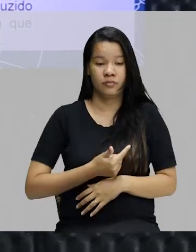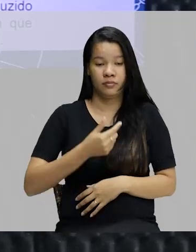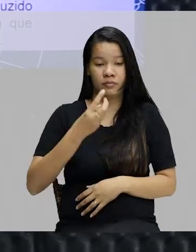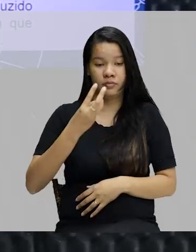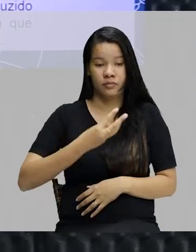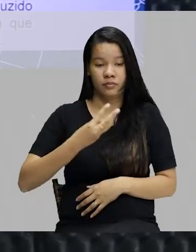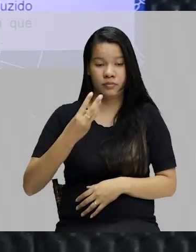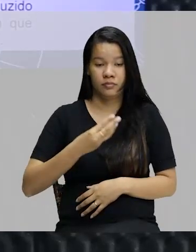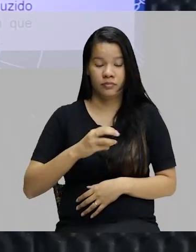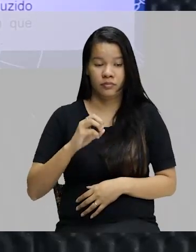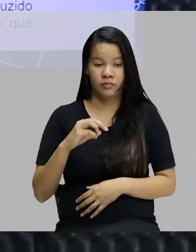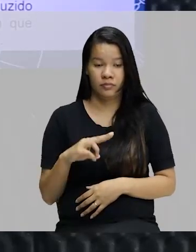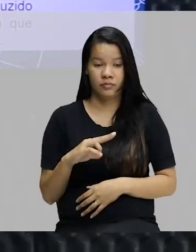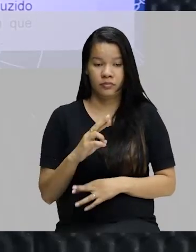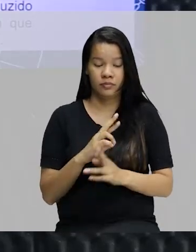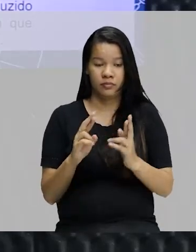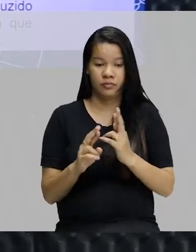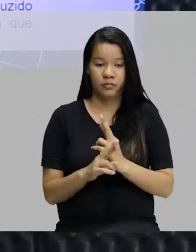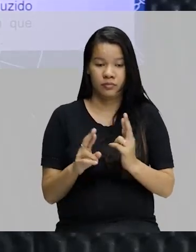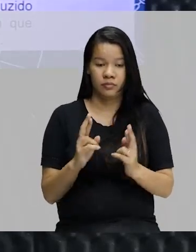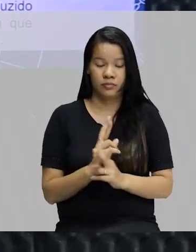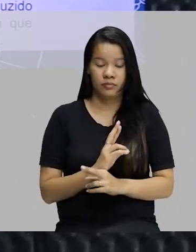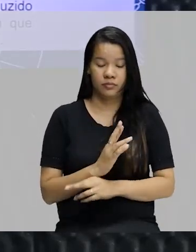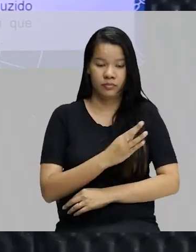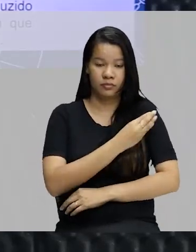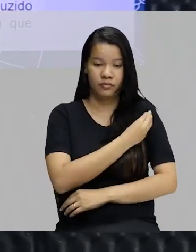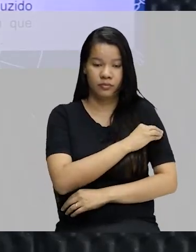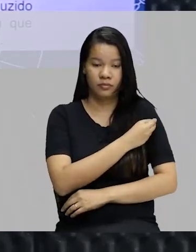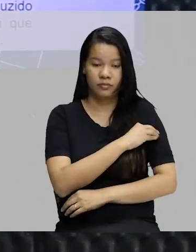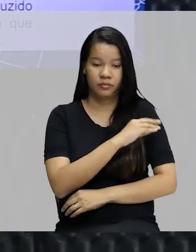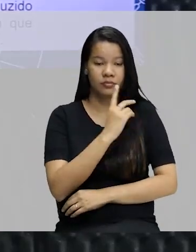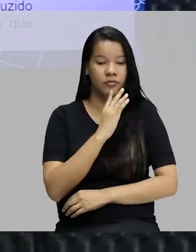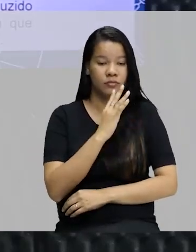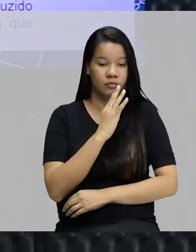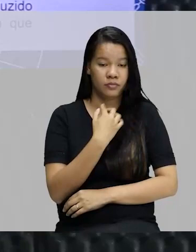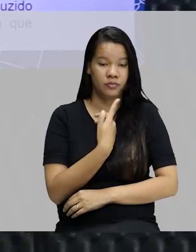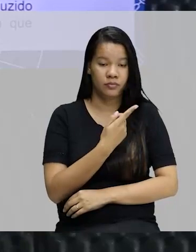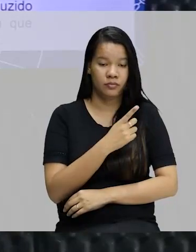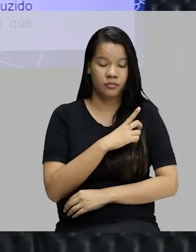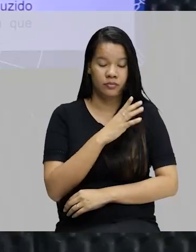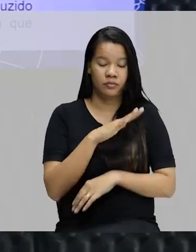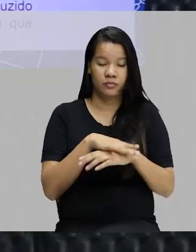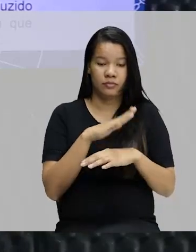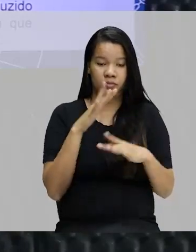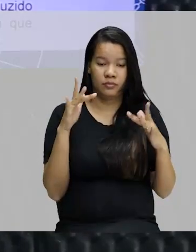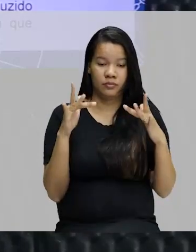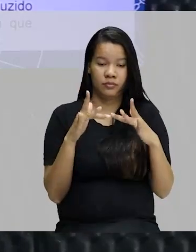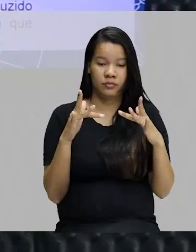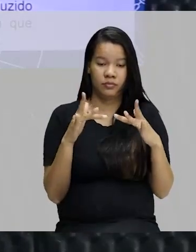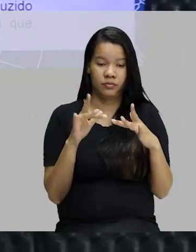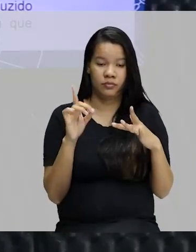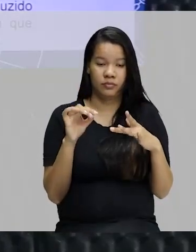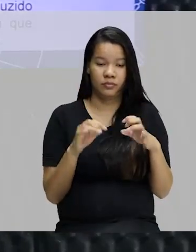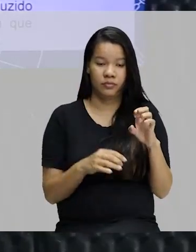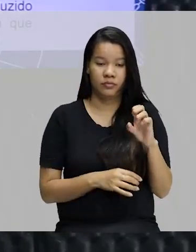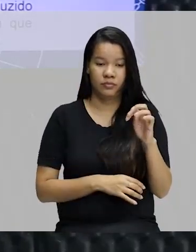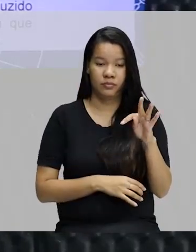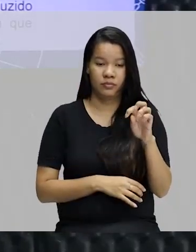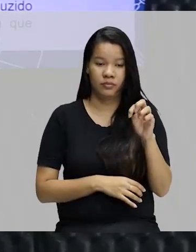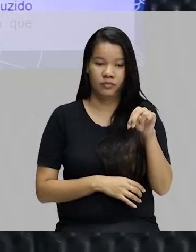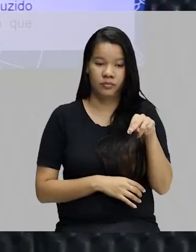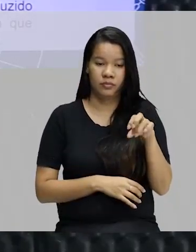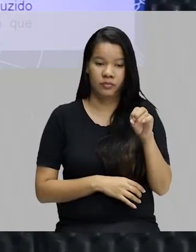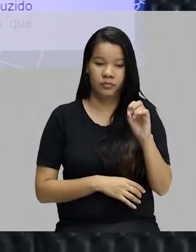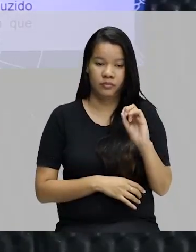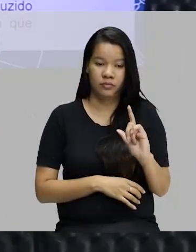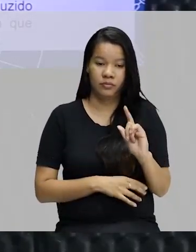bola? Dentre os álcools conhecidos, né, o que a gente tem mais contato é o etanol,